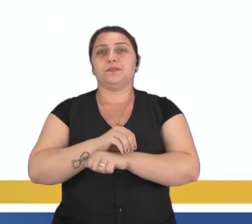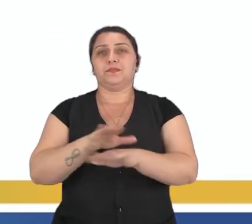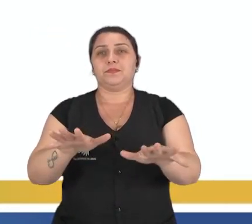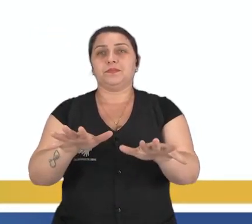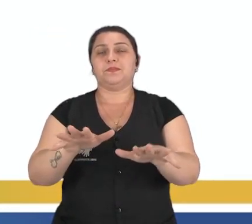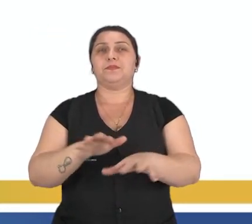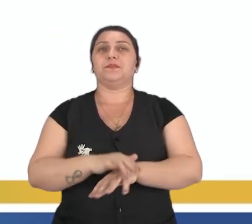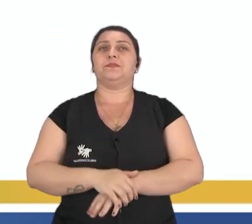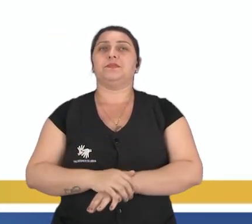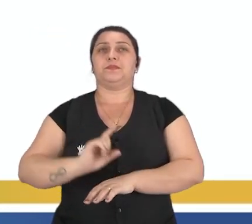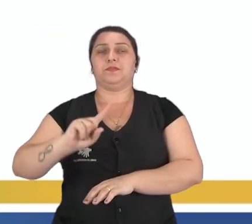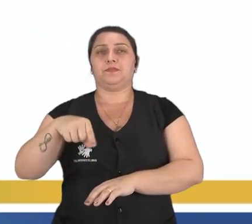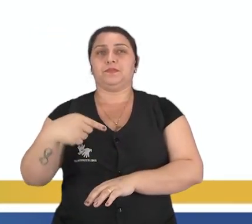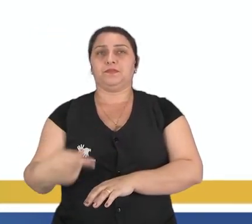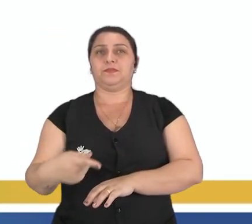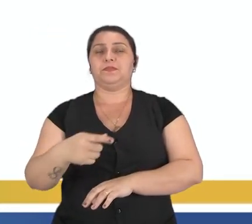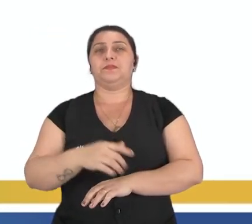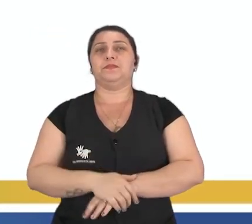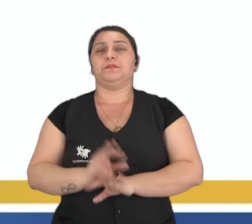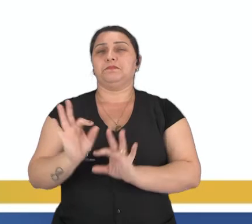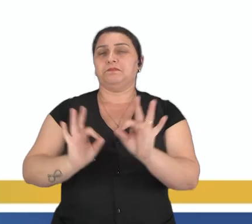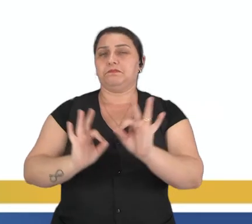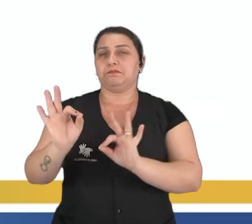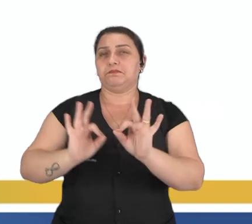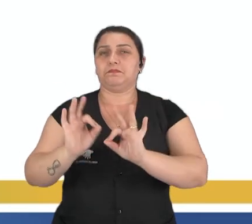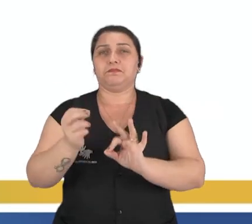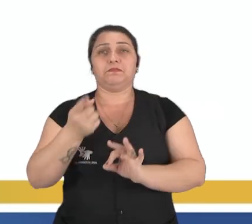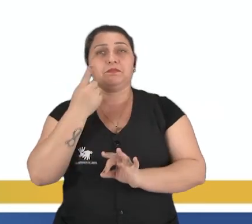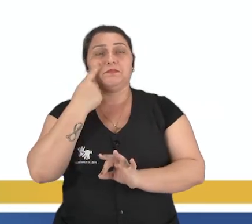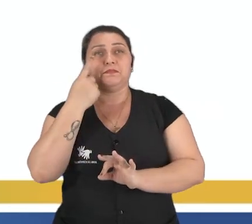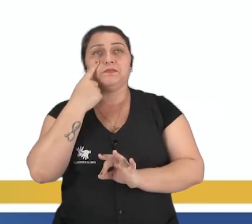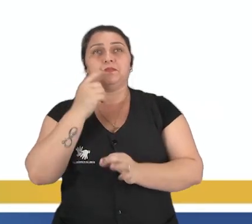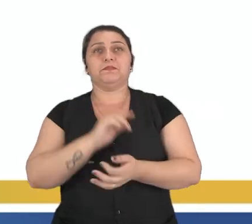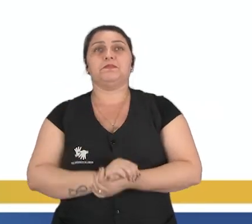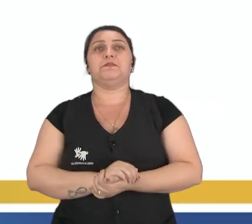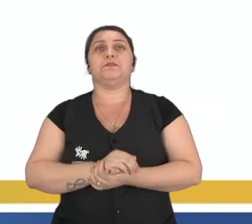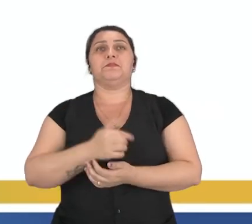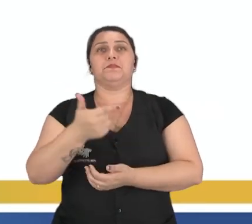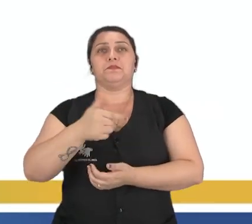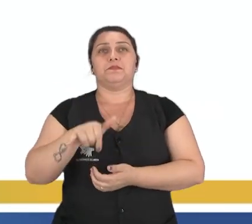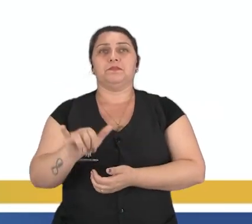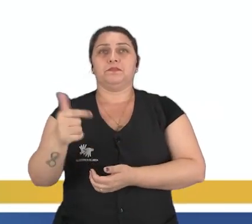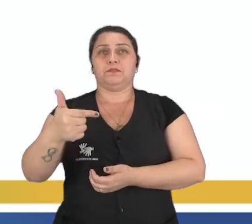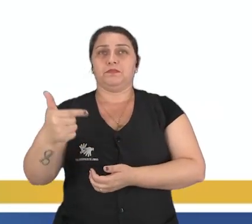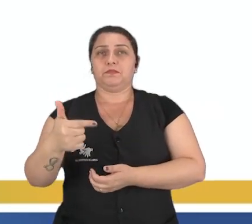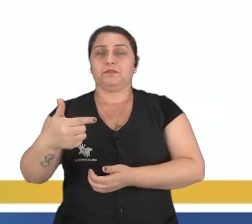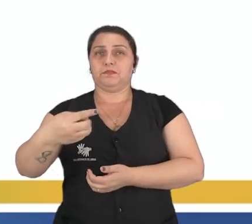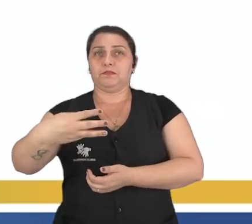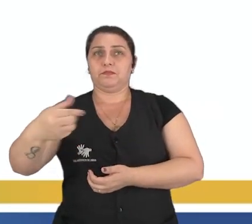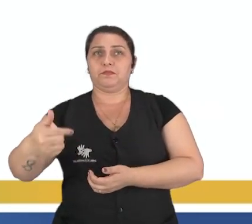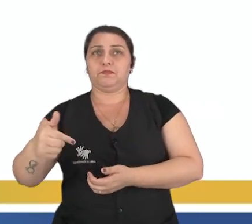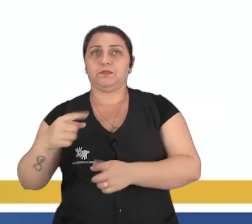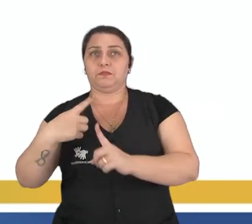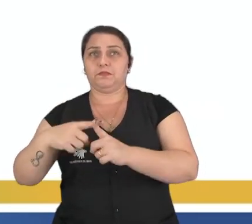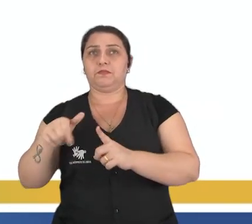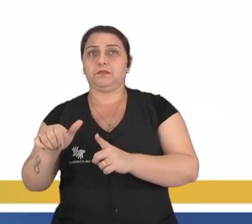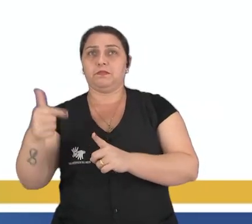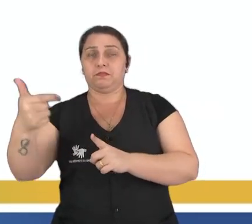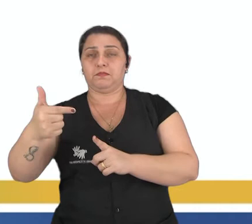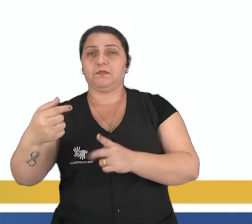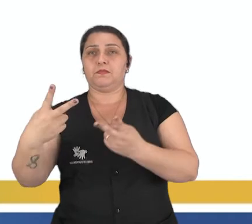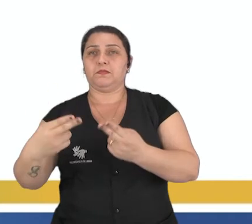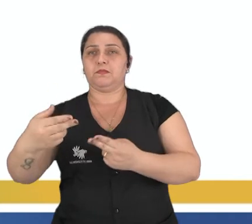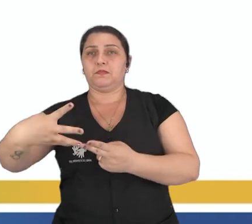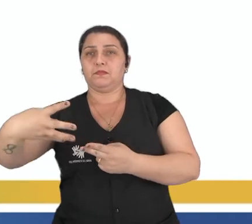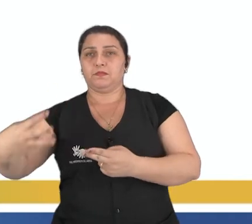distributiva, né, e depois arrumando os termos, olha como é que vai ficar. 2y² menos 32 mais y²